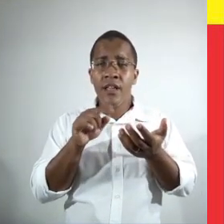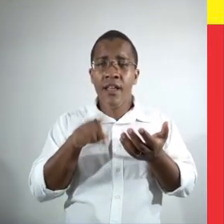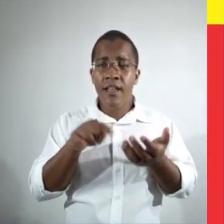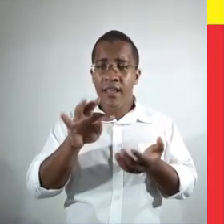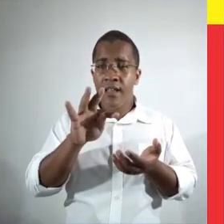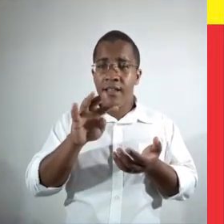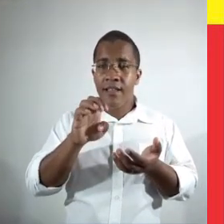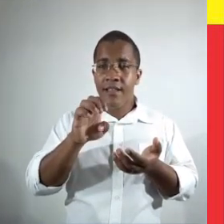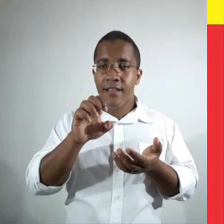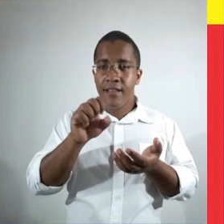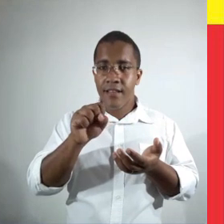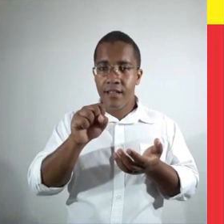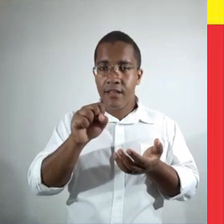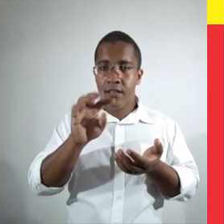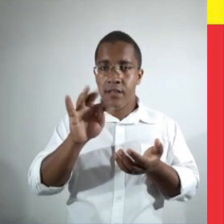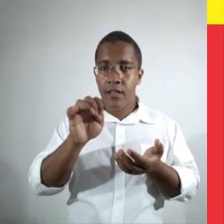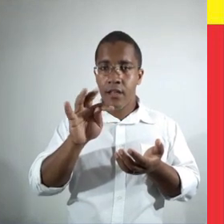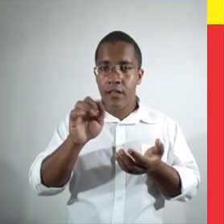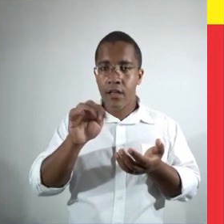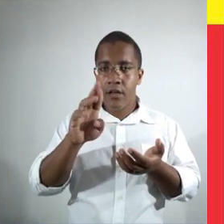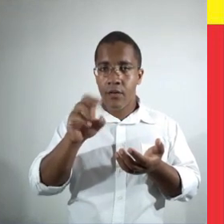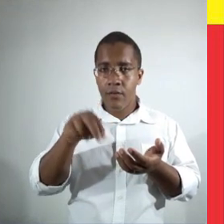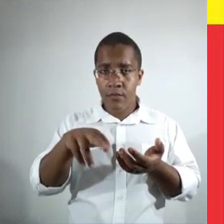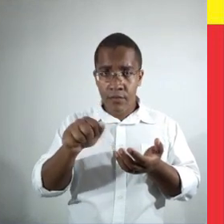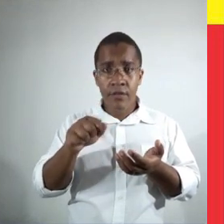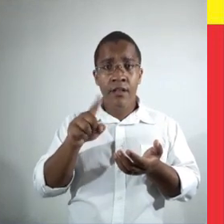É um hormônio que é masculino, certo? Esse